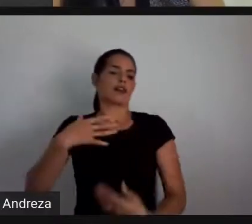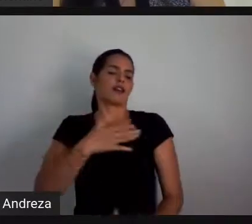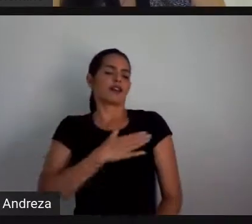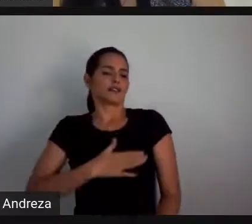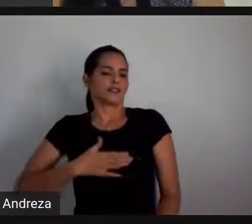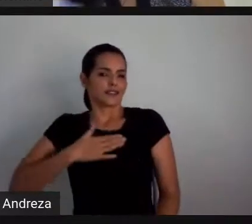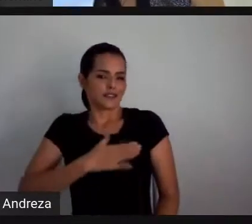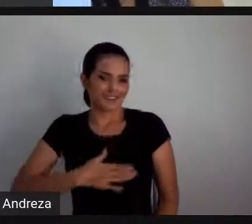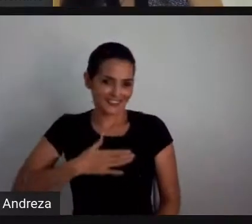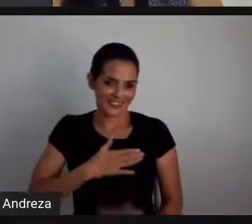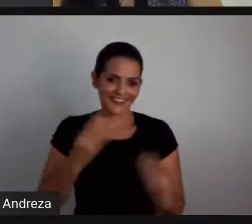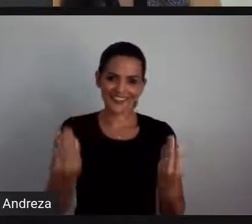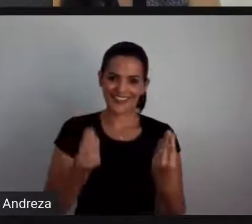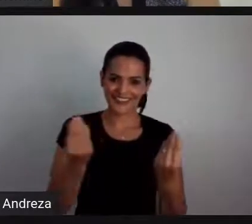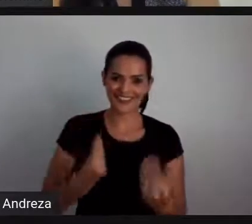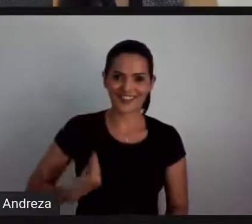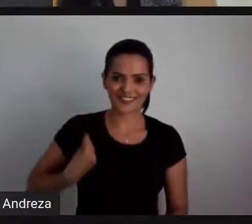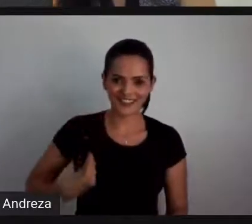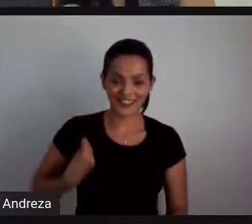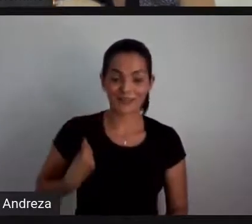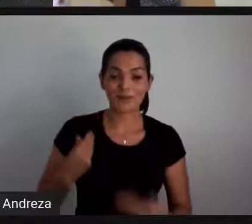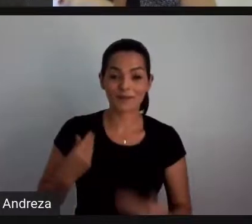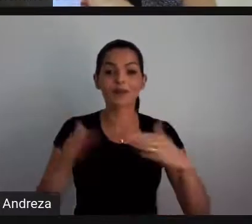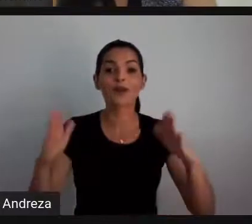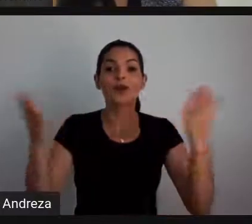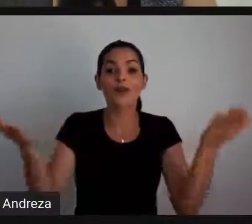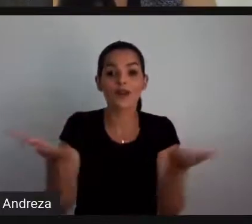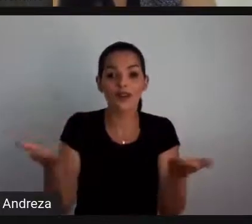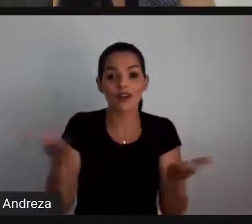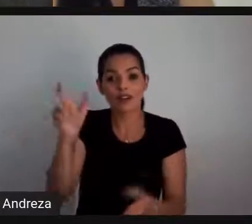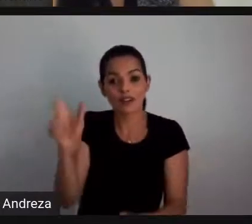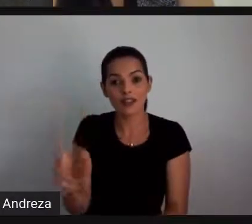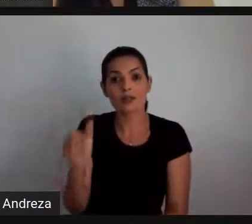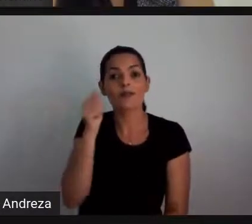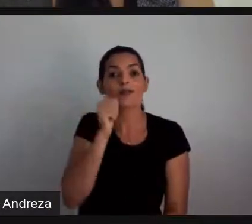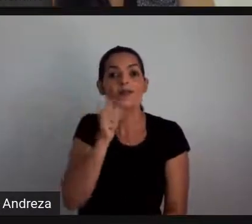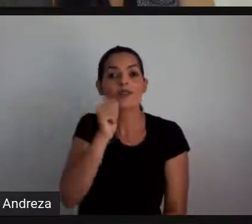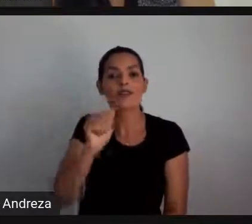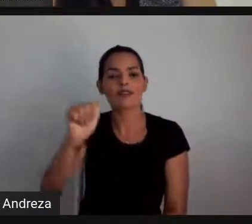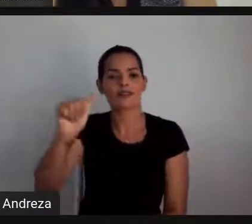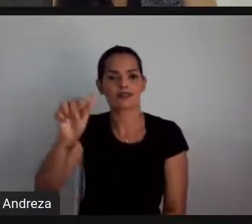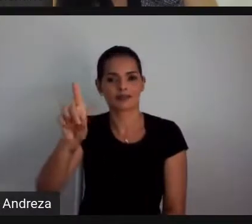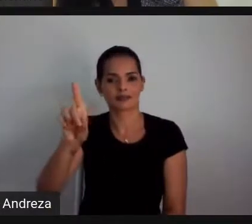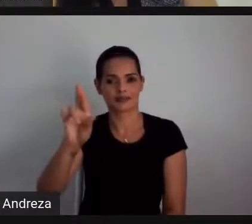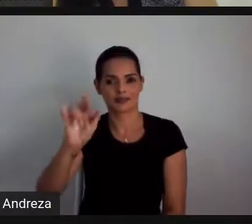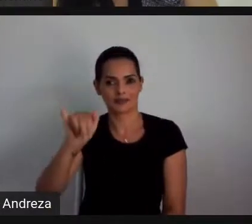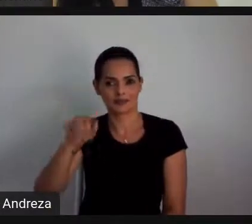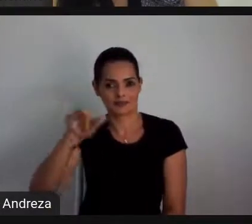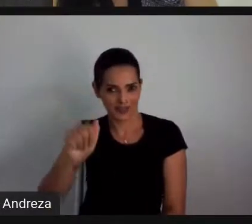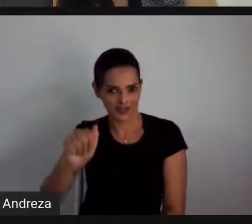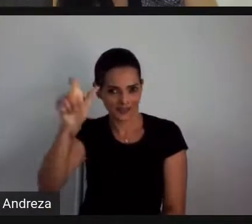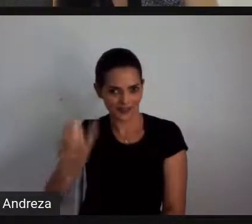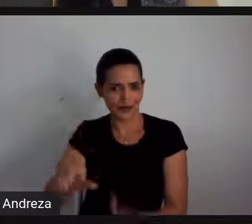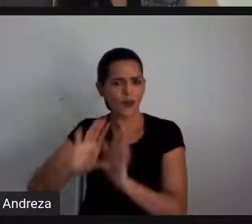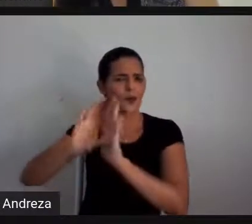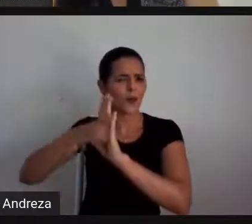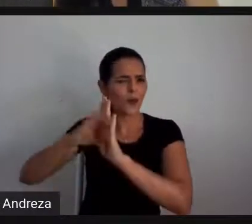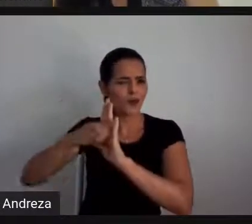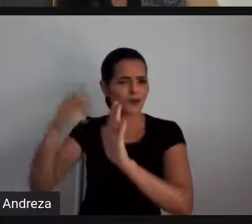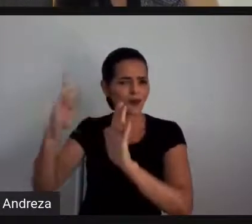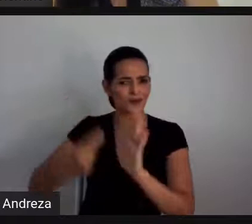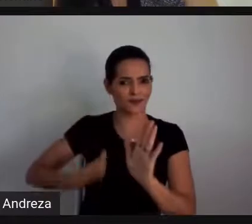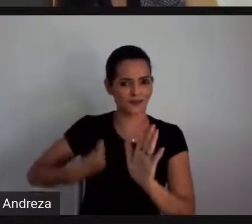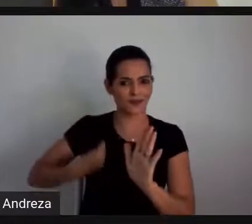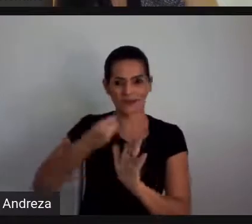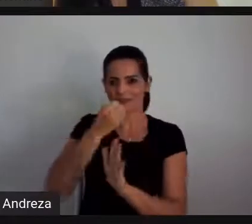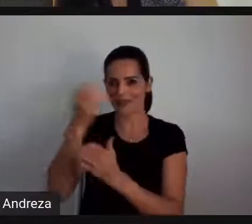para conversar, né, sobre esse tema, a gente chama hoje a Adriana Rodrigues. Vou apresentar um pouquinho a Adriana para vocês.